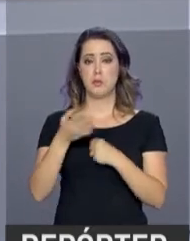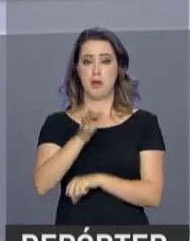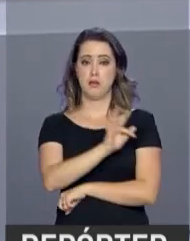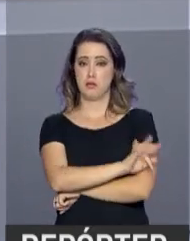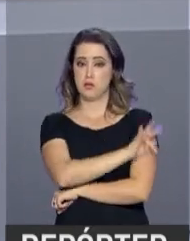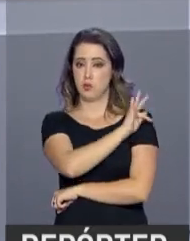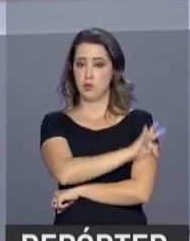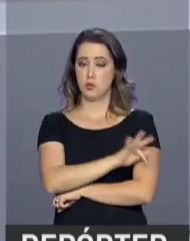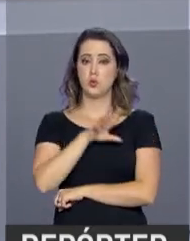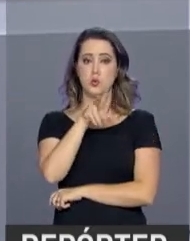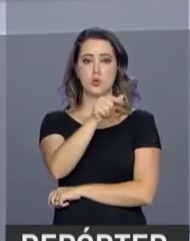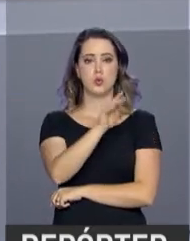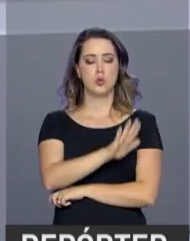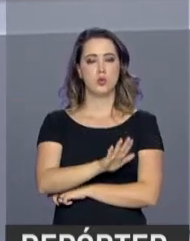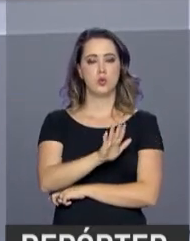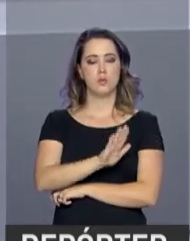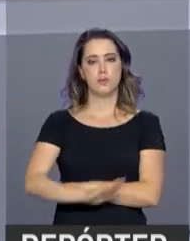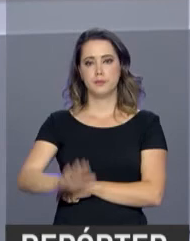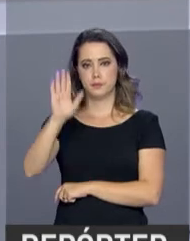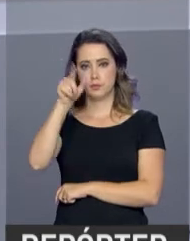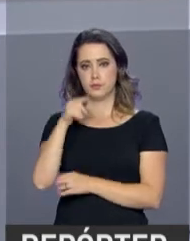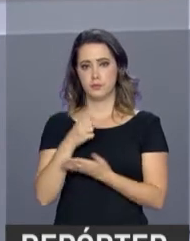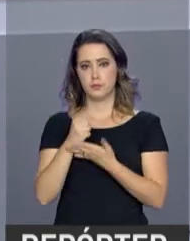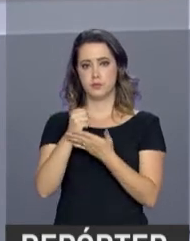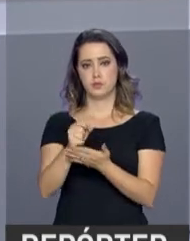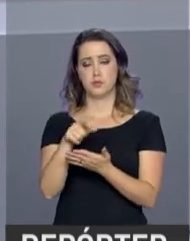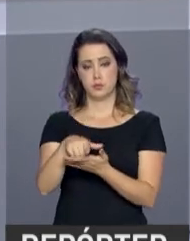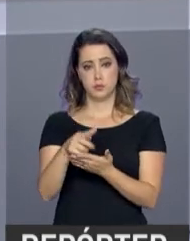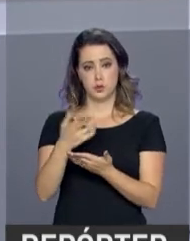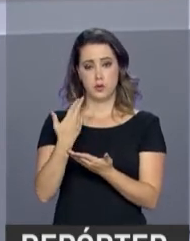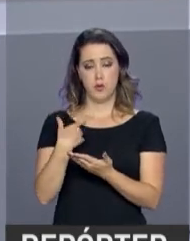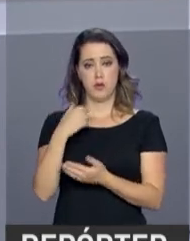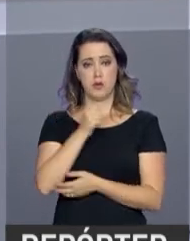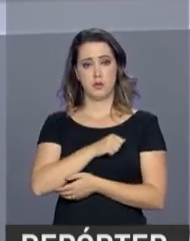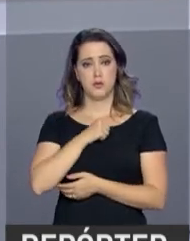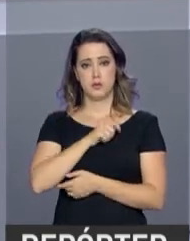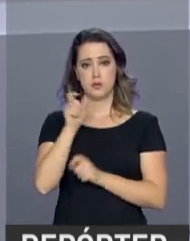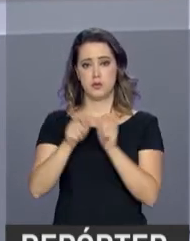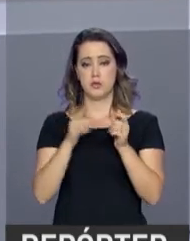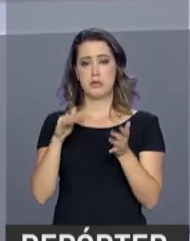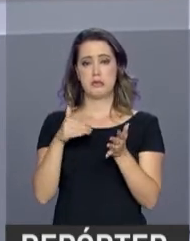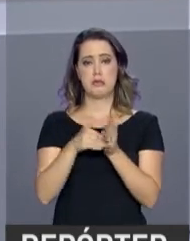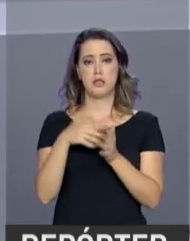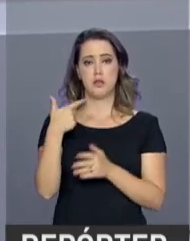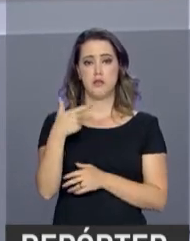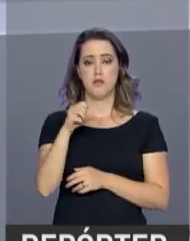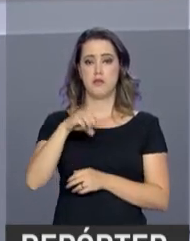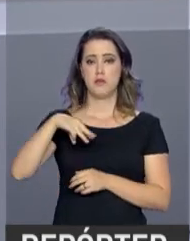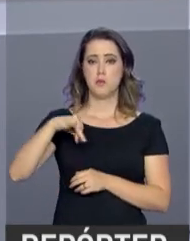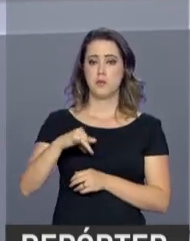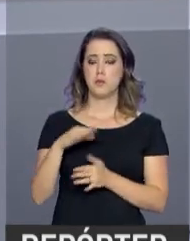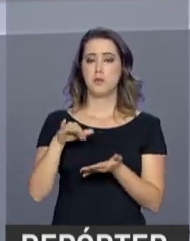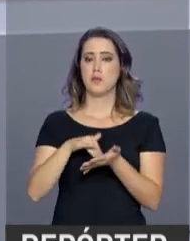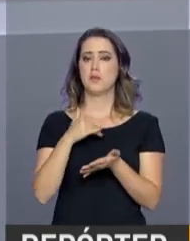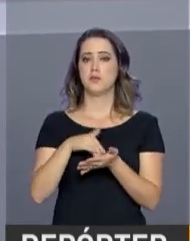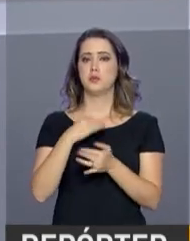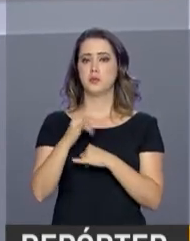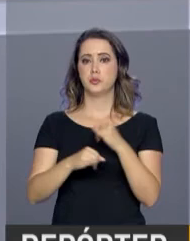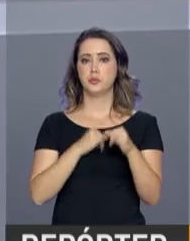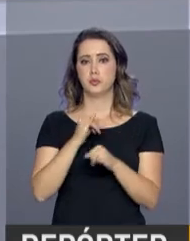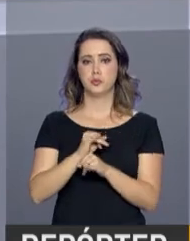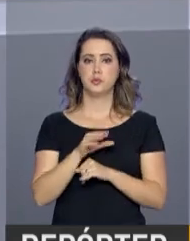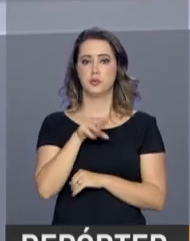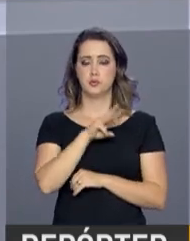de todo o país a premiação será no mês de agosto e os interessados têm até o dia 28 de maio para se inscrever pela internet